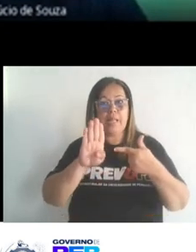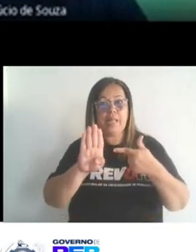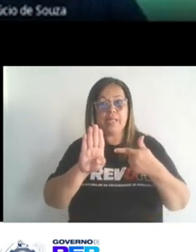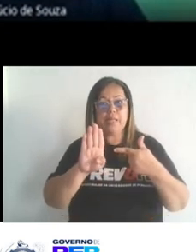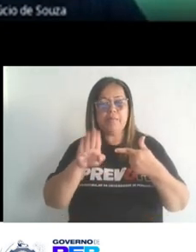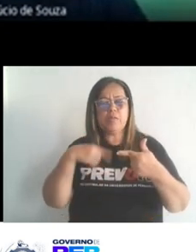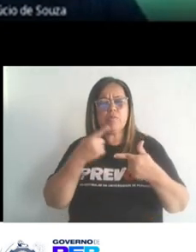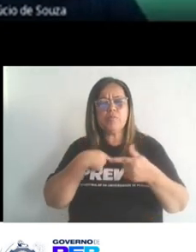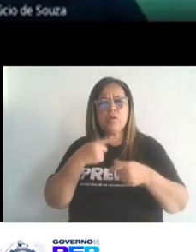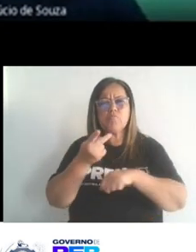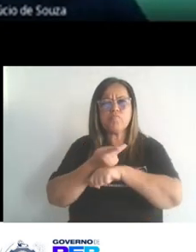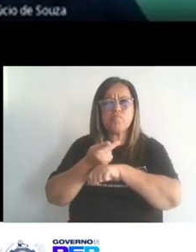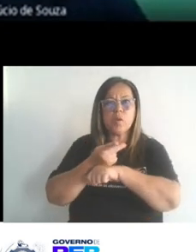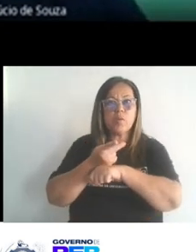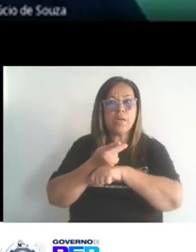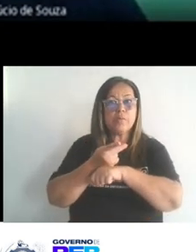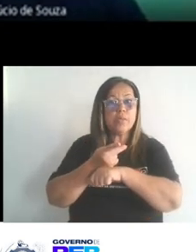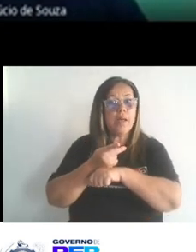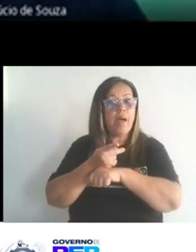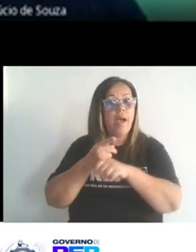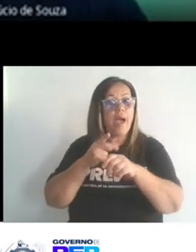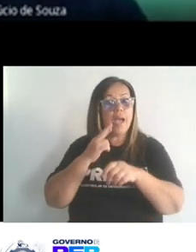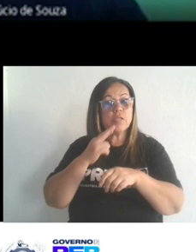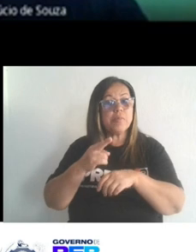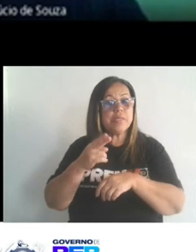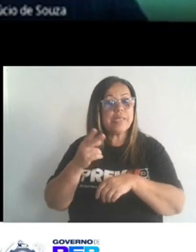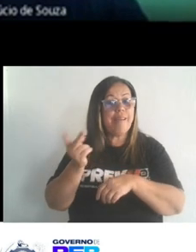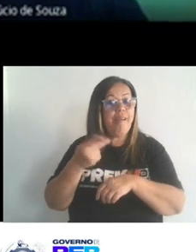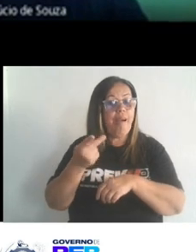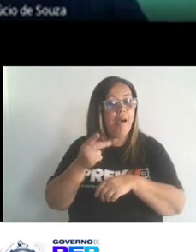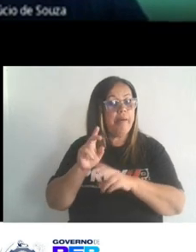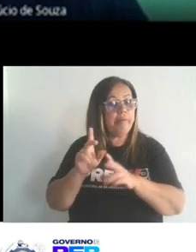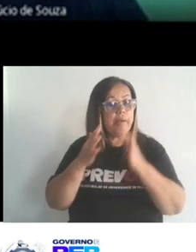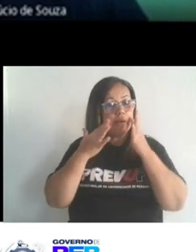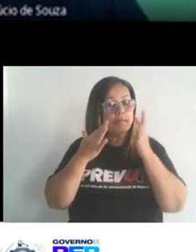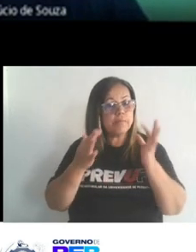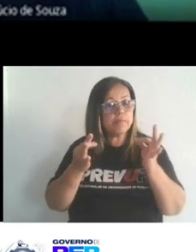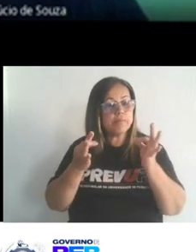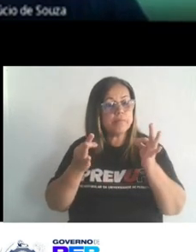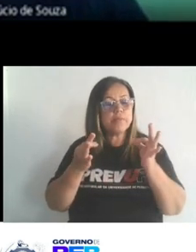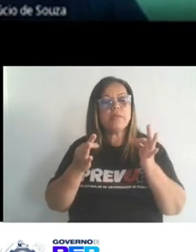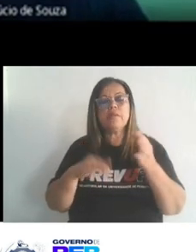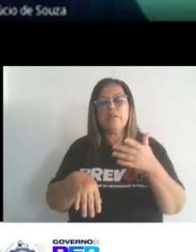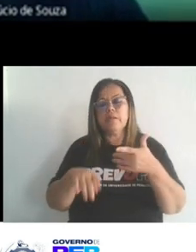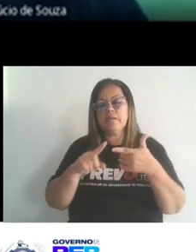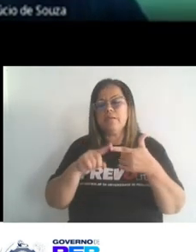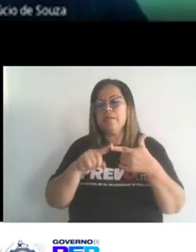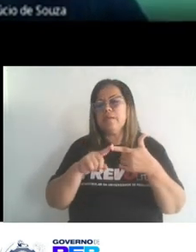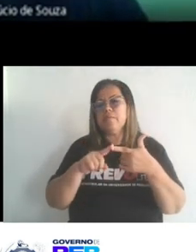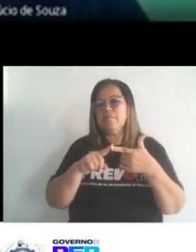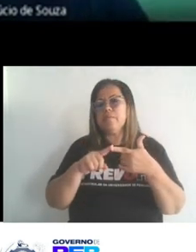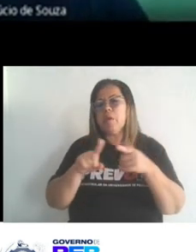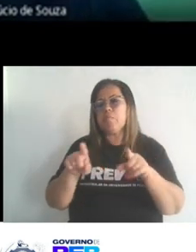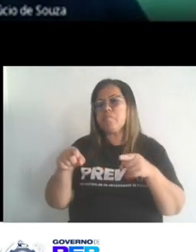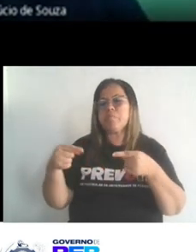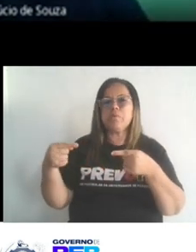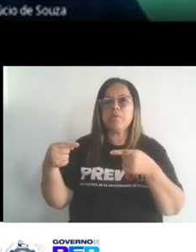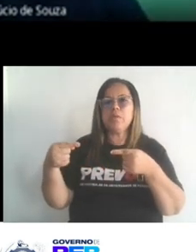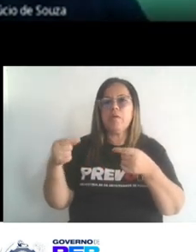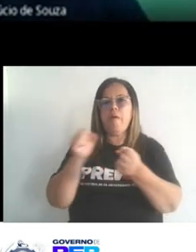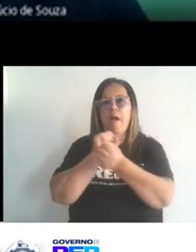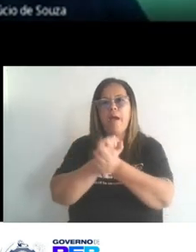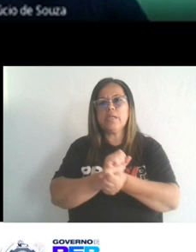procurando a incorreta a letra B oposição à escravidão africana vários